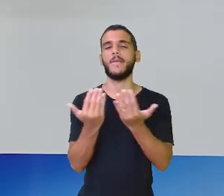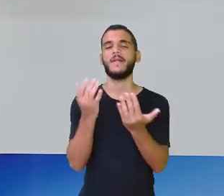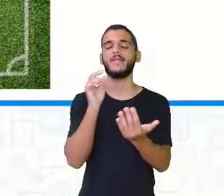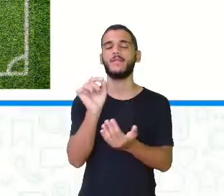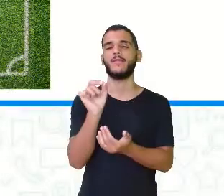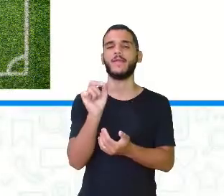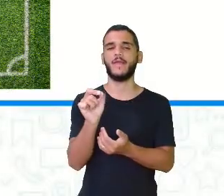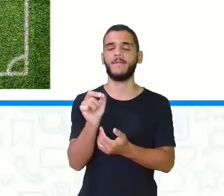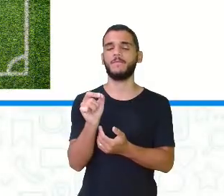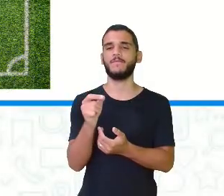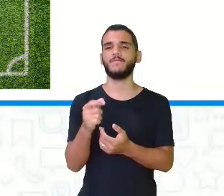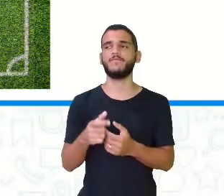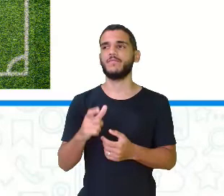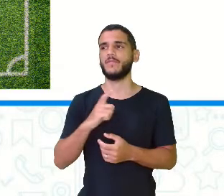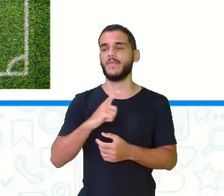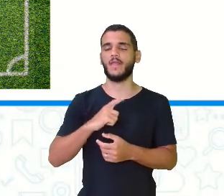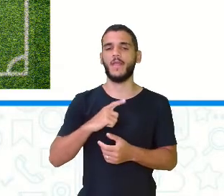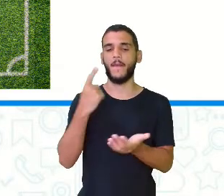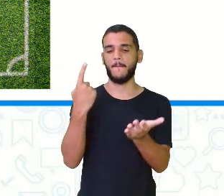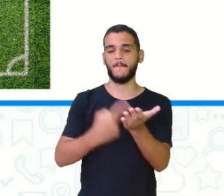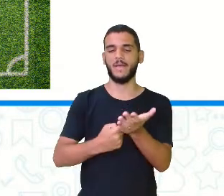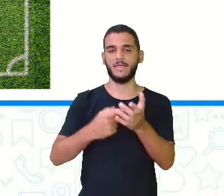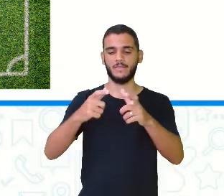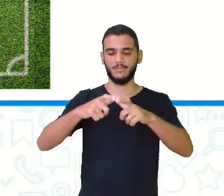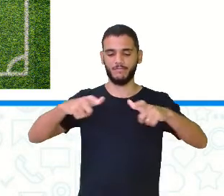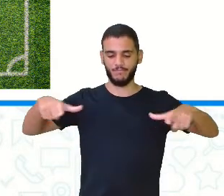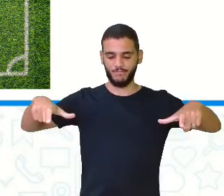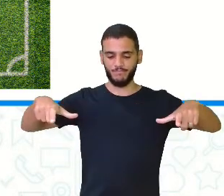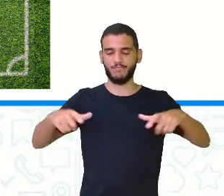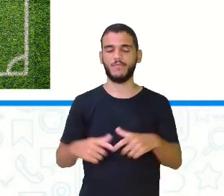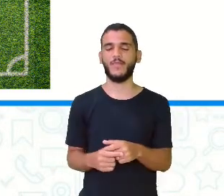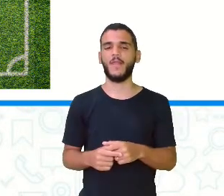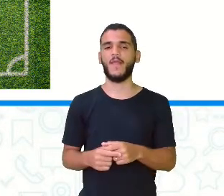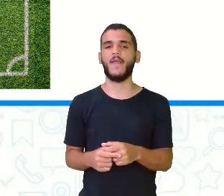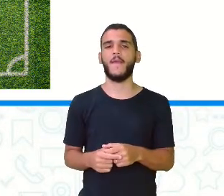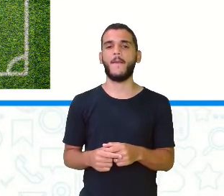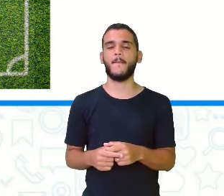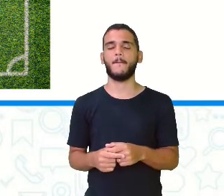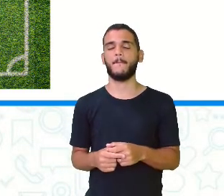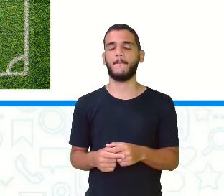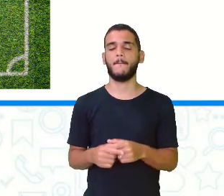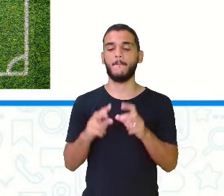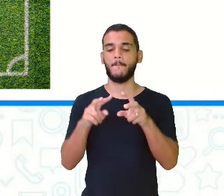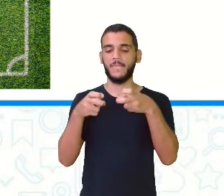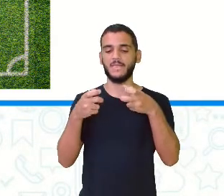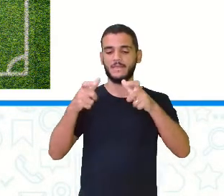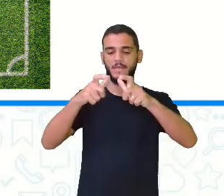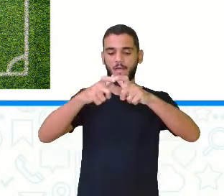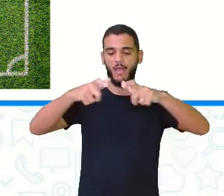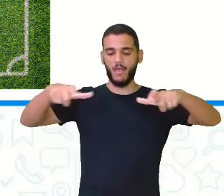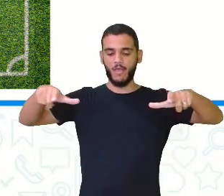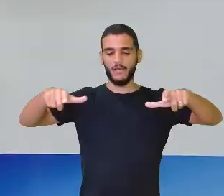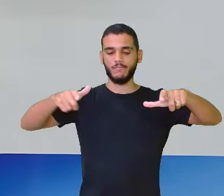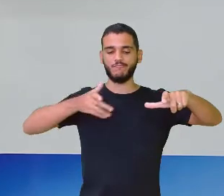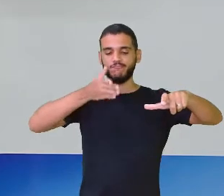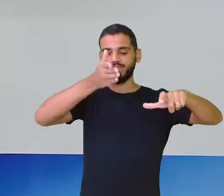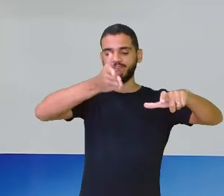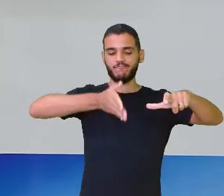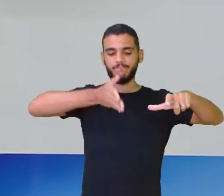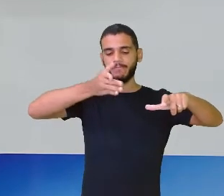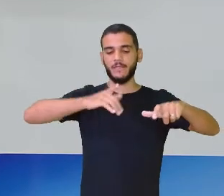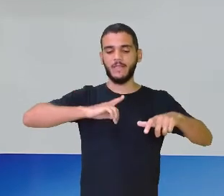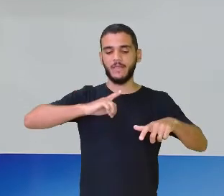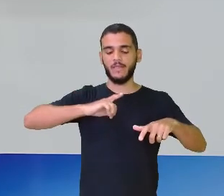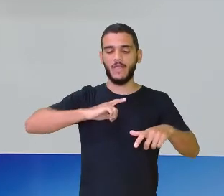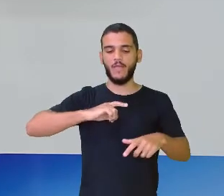marcação aqui. Presta atenção, no meio do meu campo. Eu tenho como se fosse o